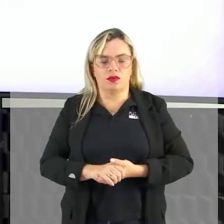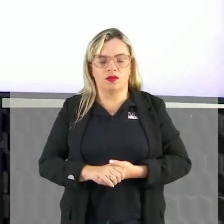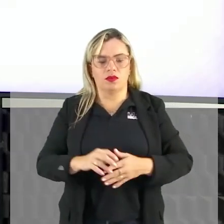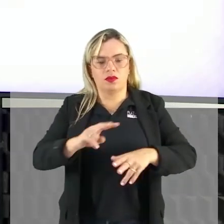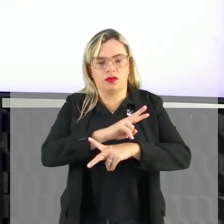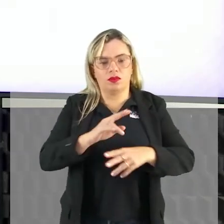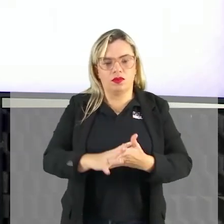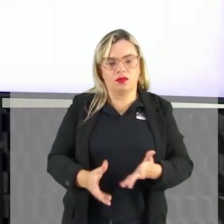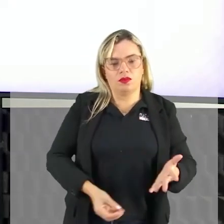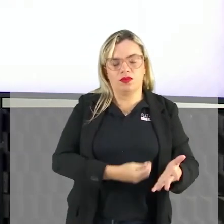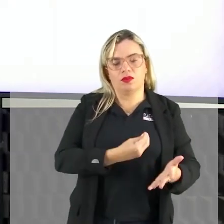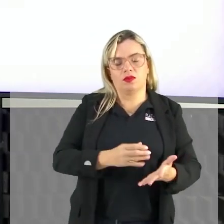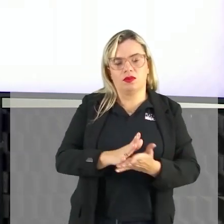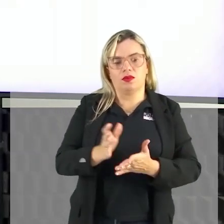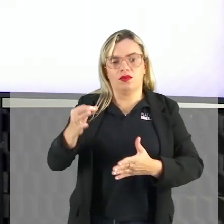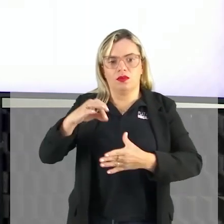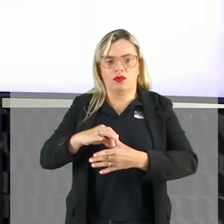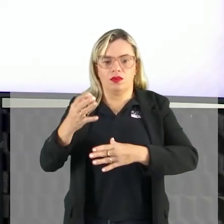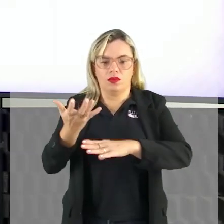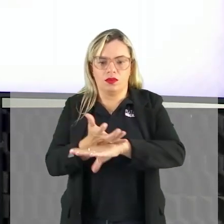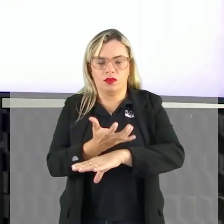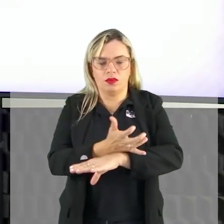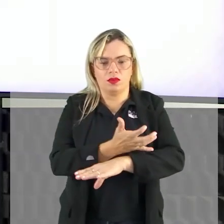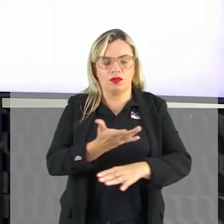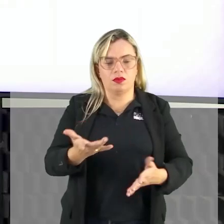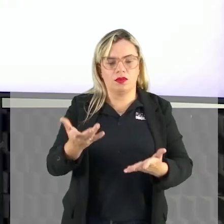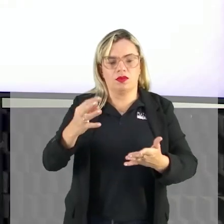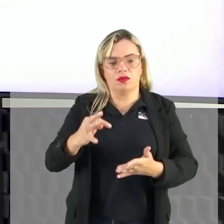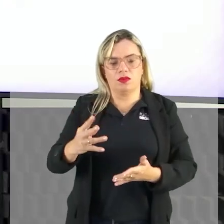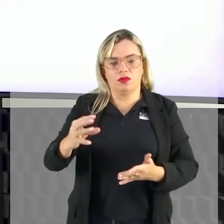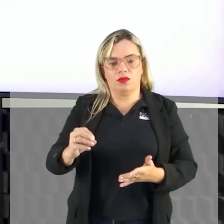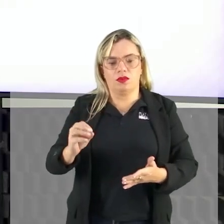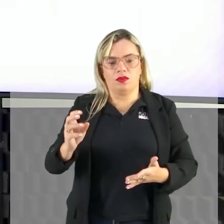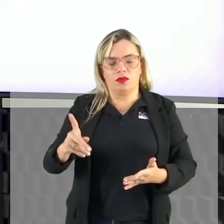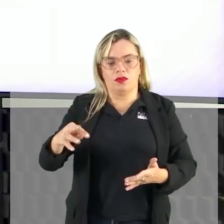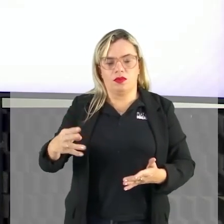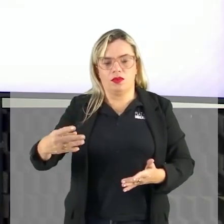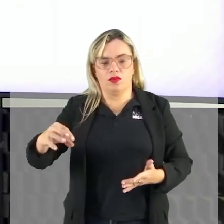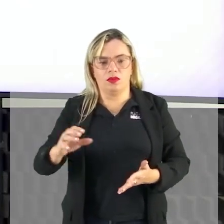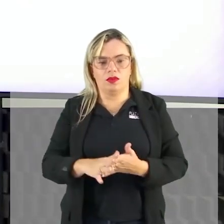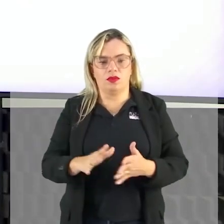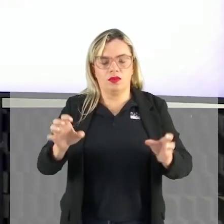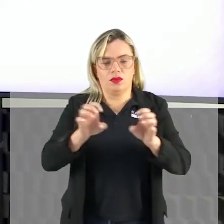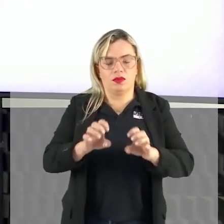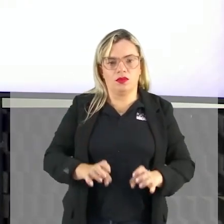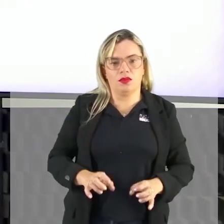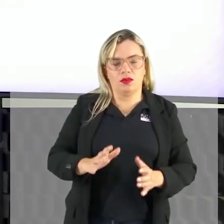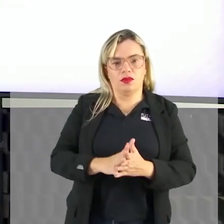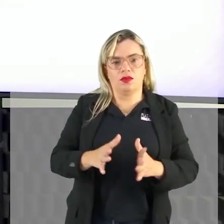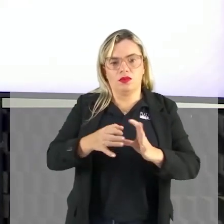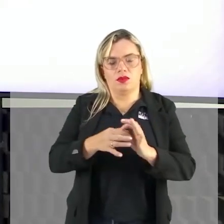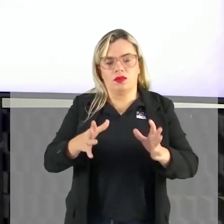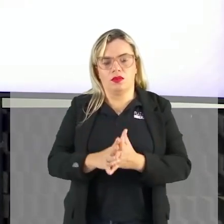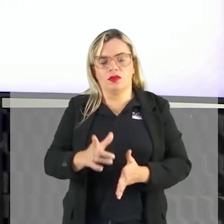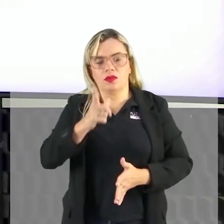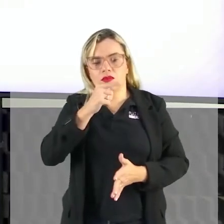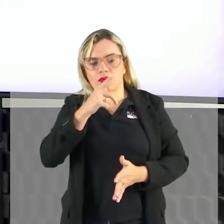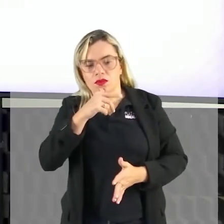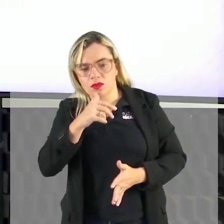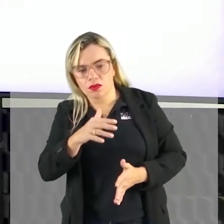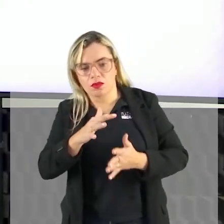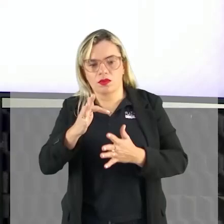né? Os gametas femininos, né? Então, o tubo polínico é essa estrutura que deu essa independência da água